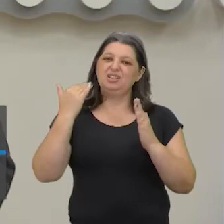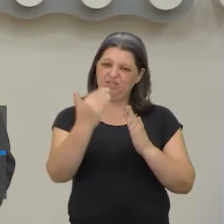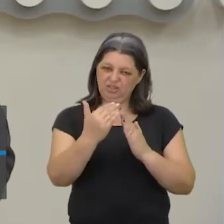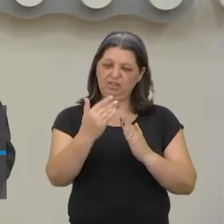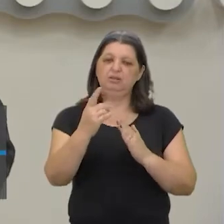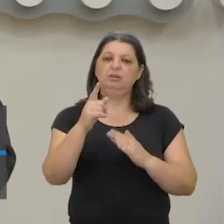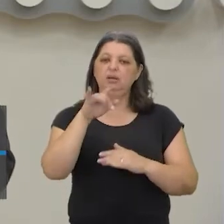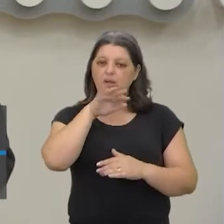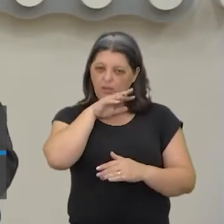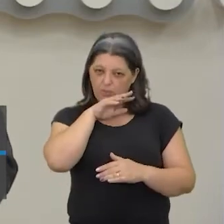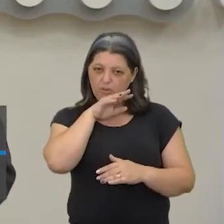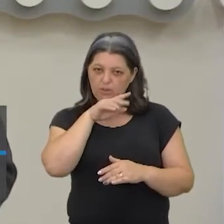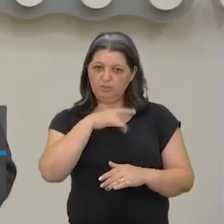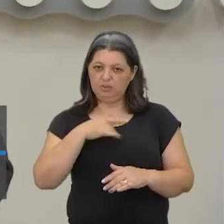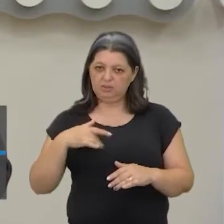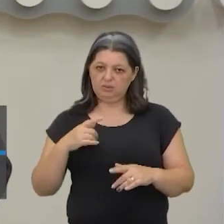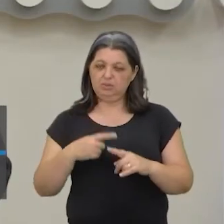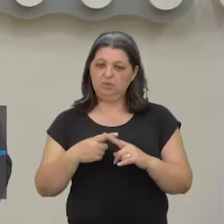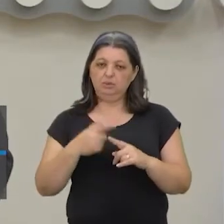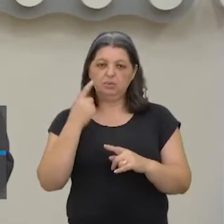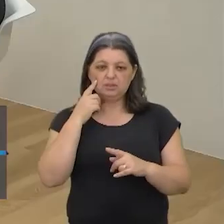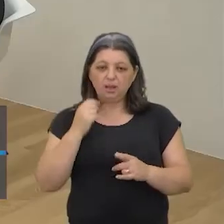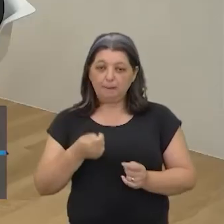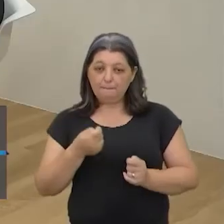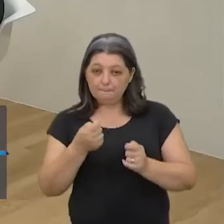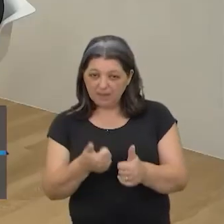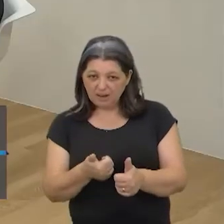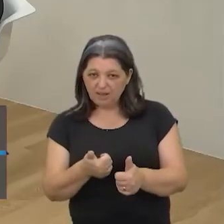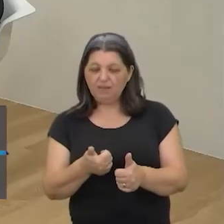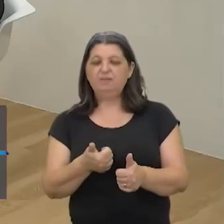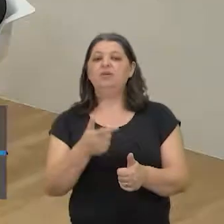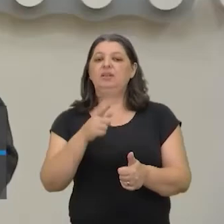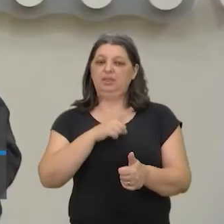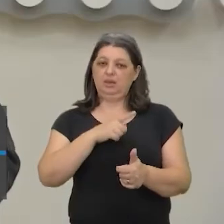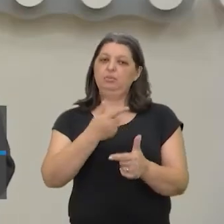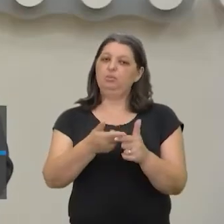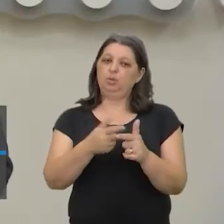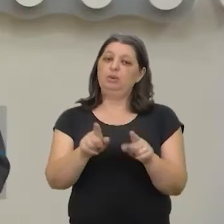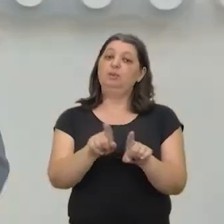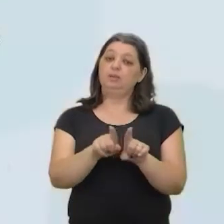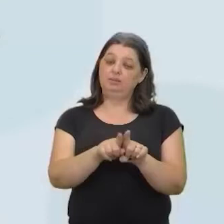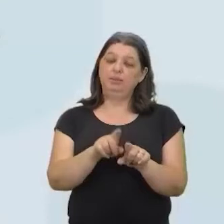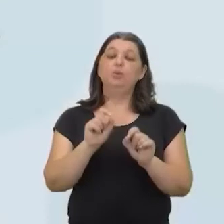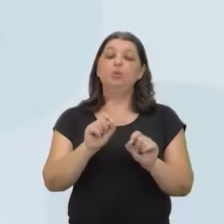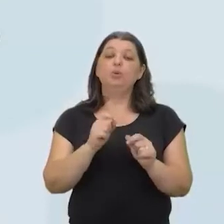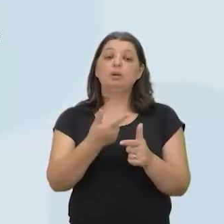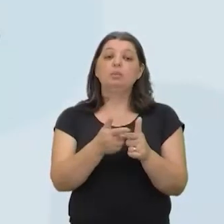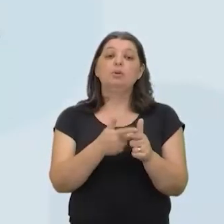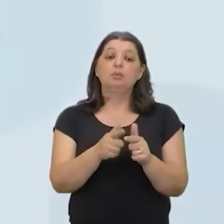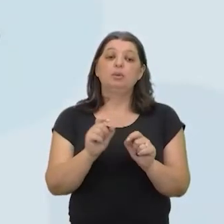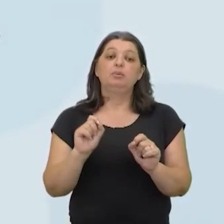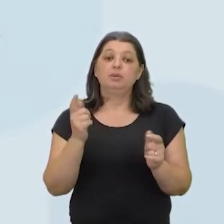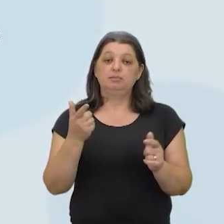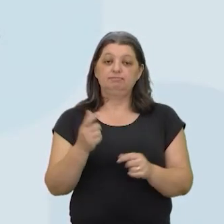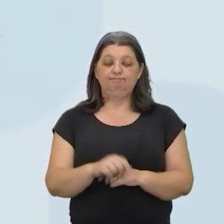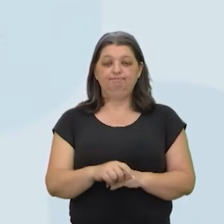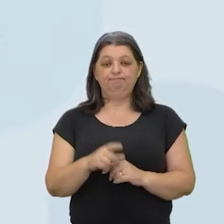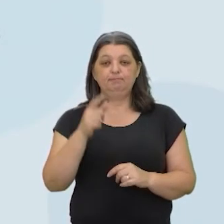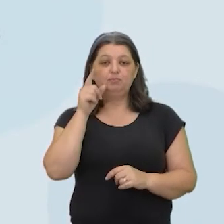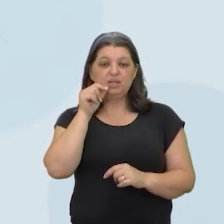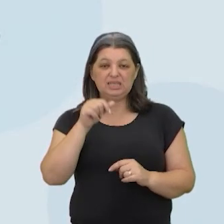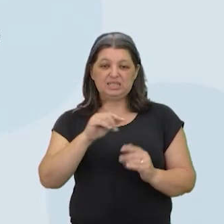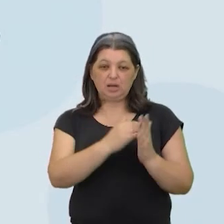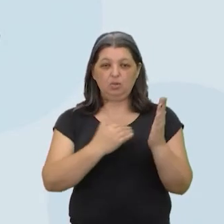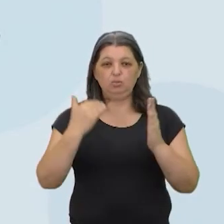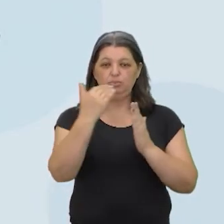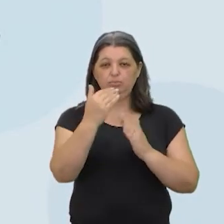mal. O sal não é só benéfico, né, Fabi? Tem problema também. Então, quais são os problemas causados pelo sal? Então, o slide.